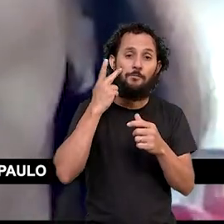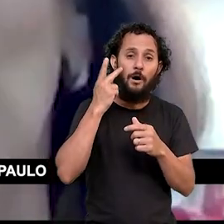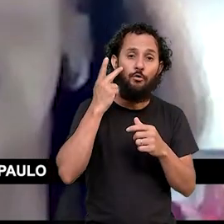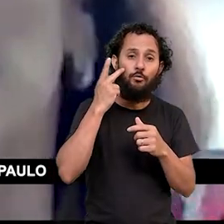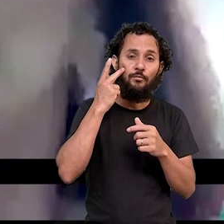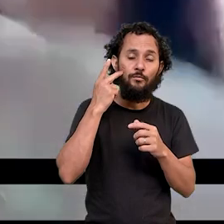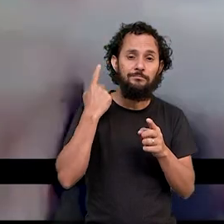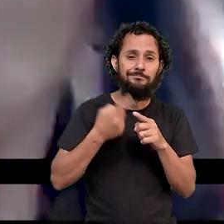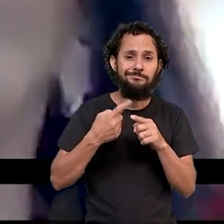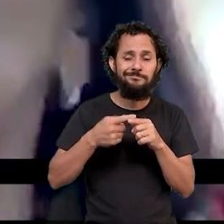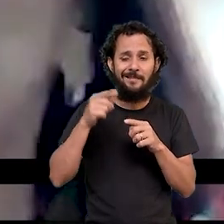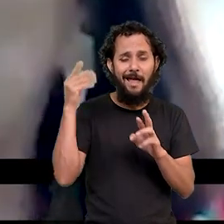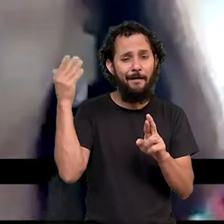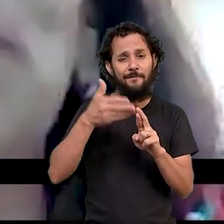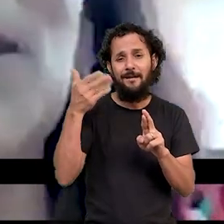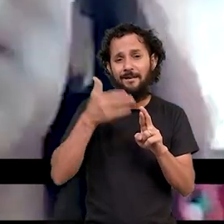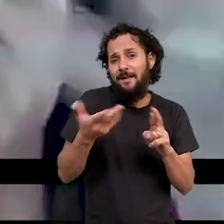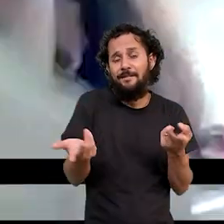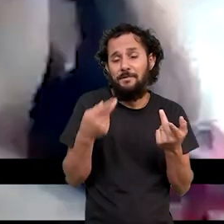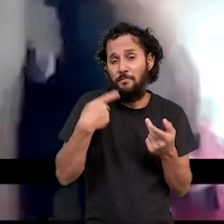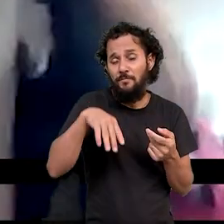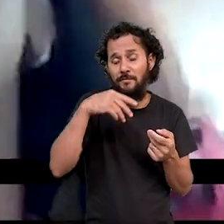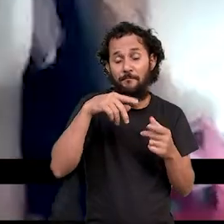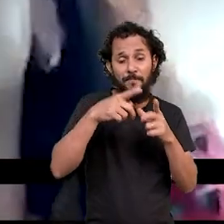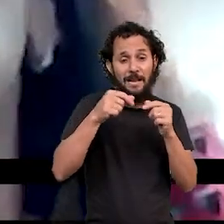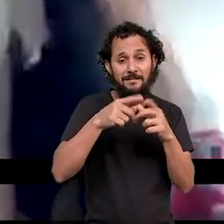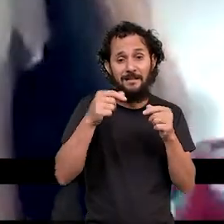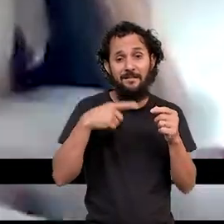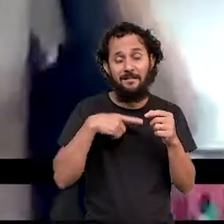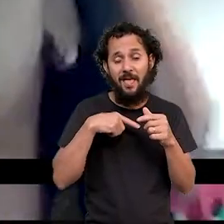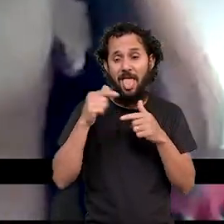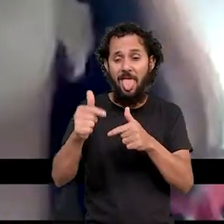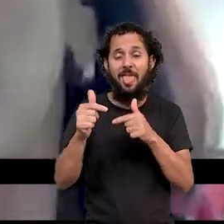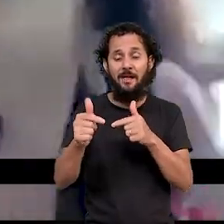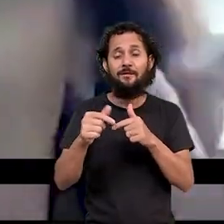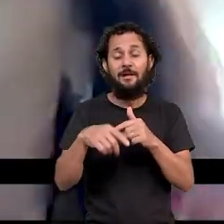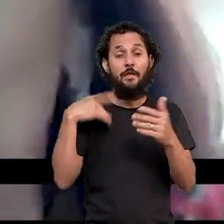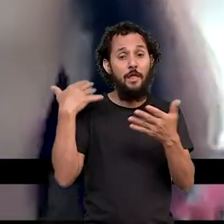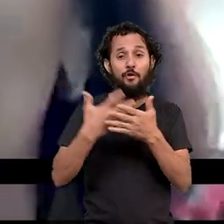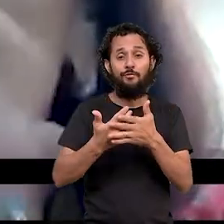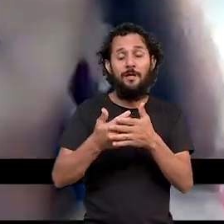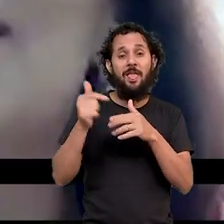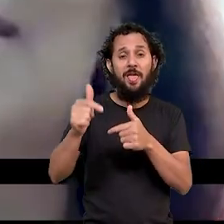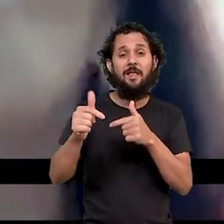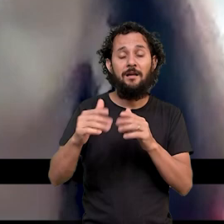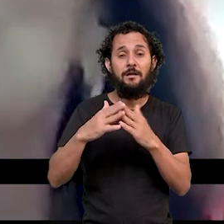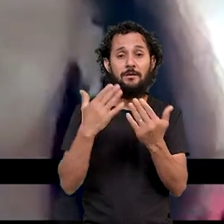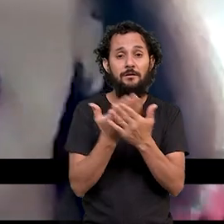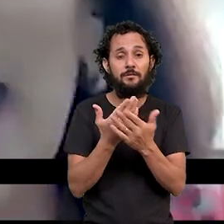São Paulo, que acabam sendo referência. Por exemplo, Brasília, nós ainda temos as chamadas, até hoje, as